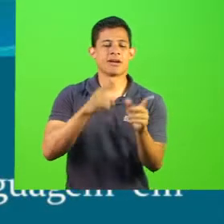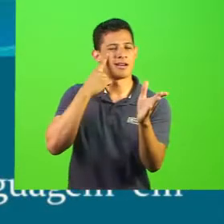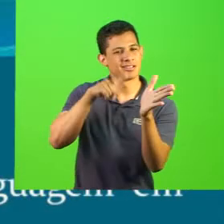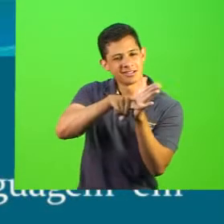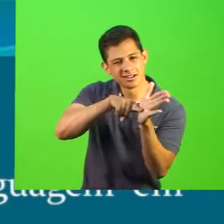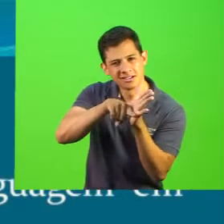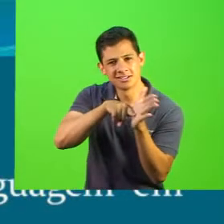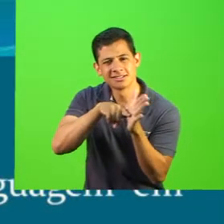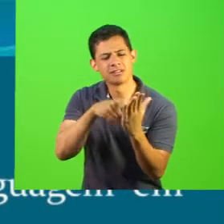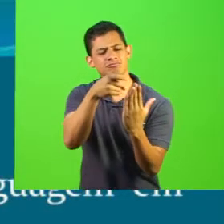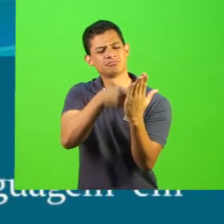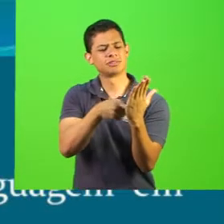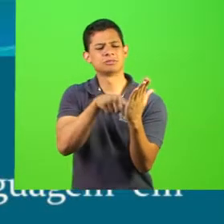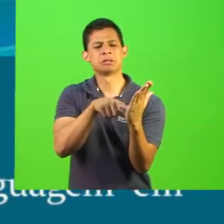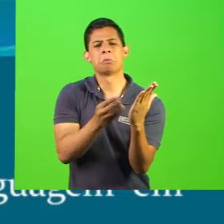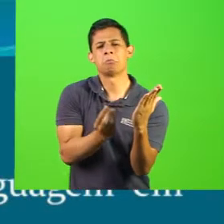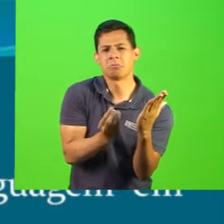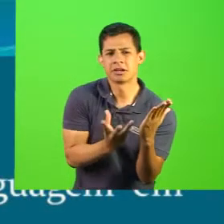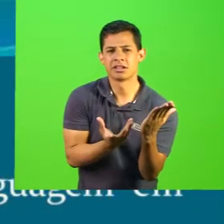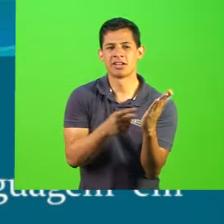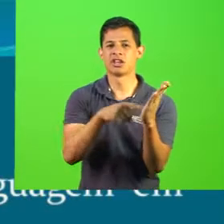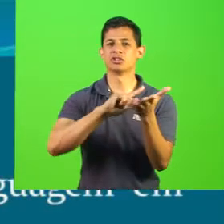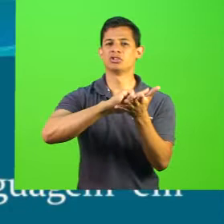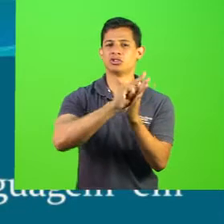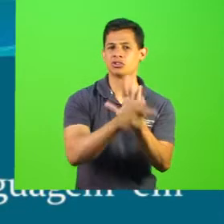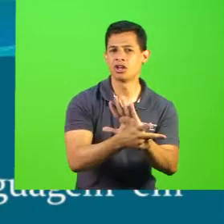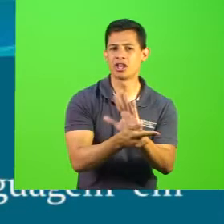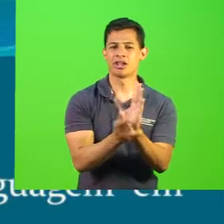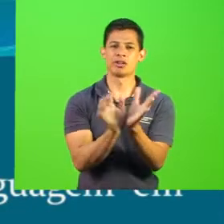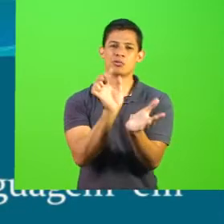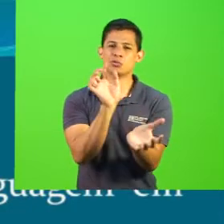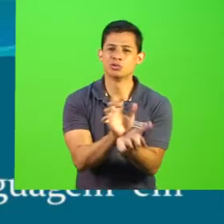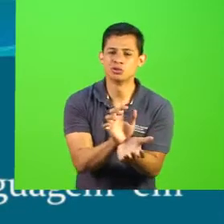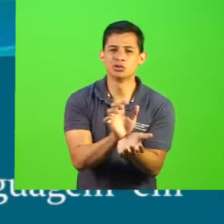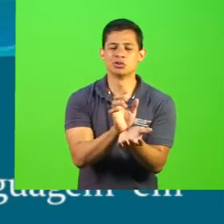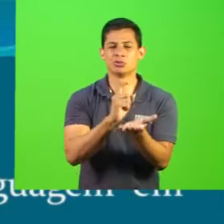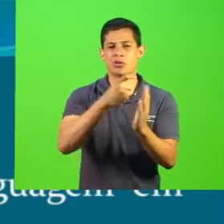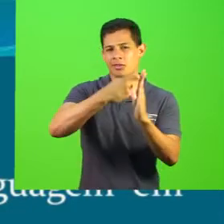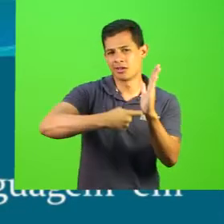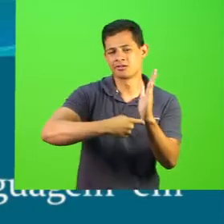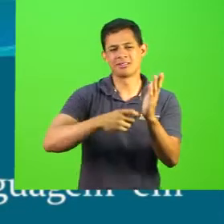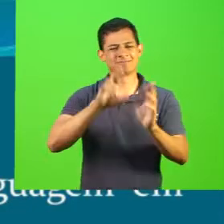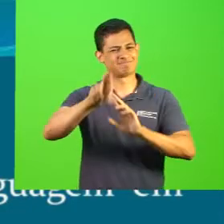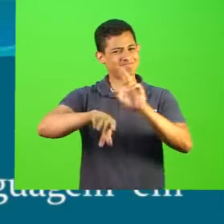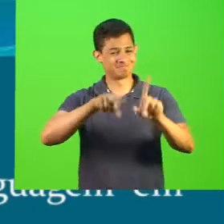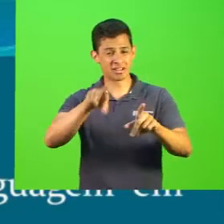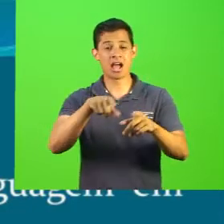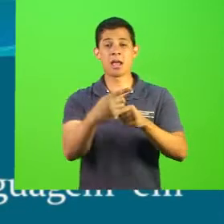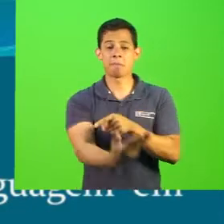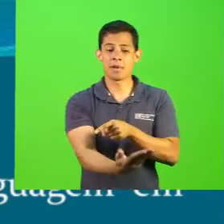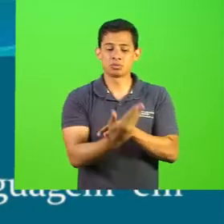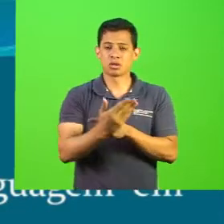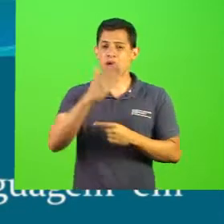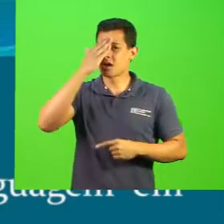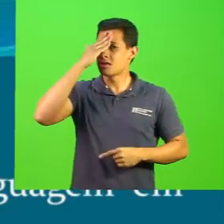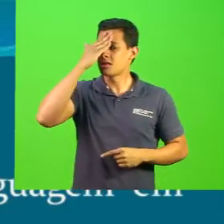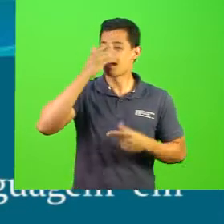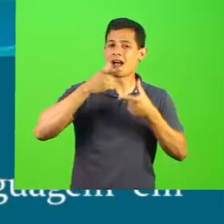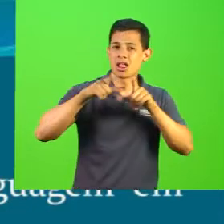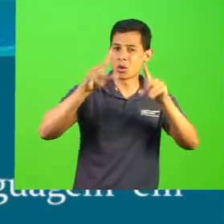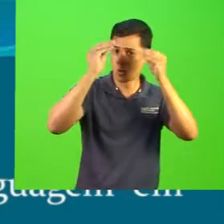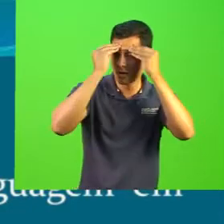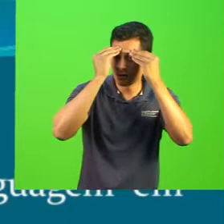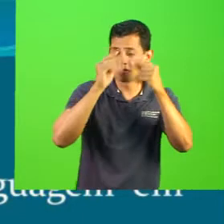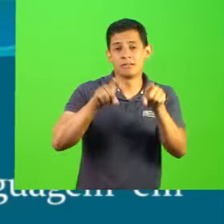linguísticos como a noção de texto, gênero textual, tipo textual, que vão nos auxiliar na compreensão